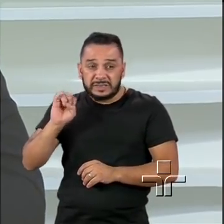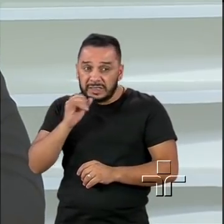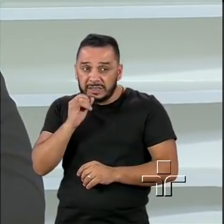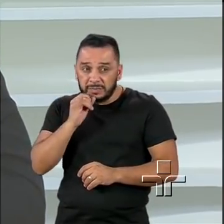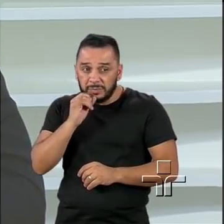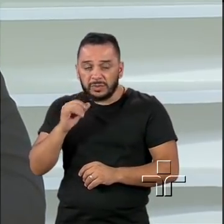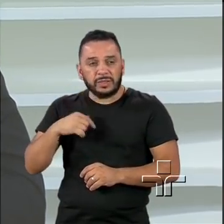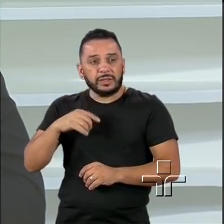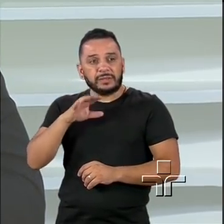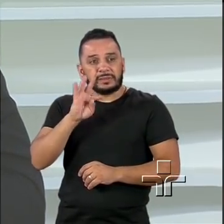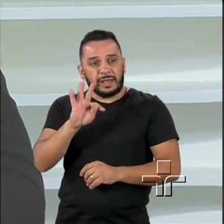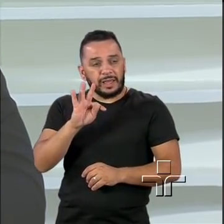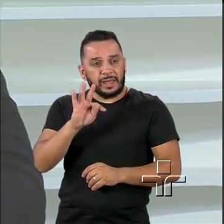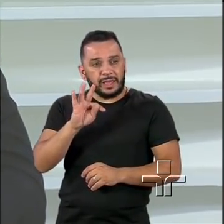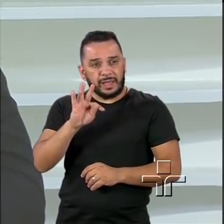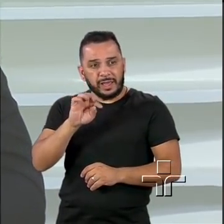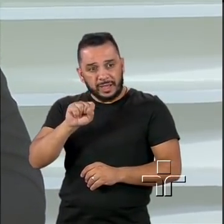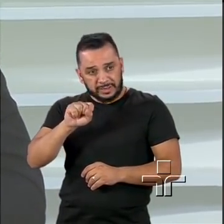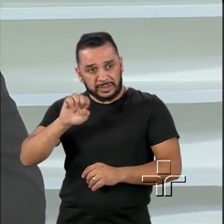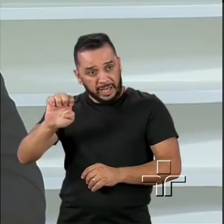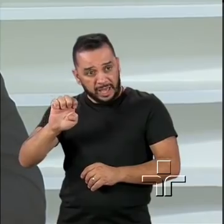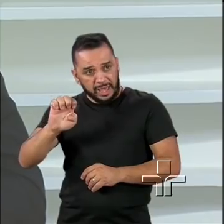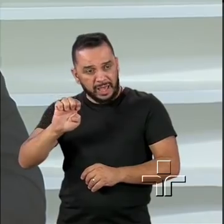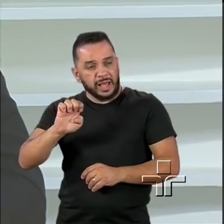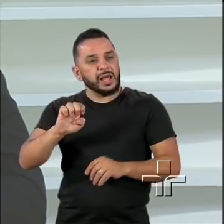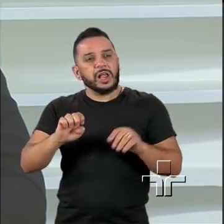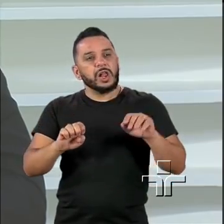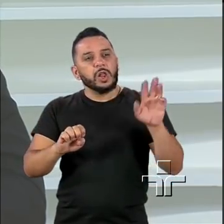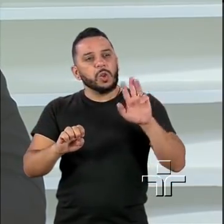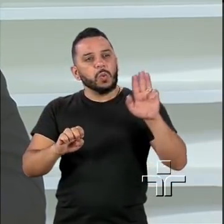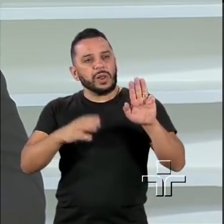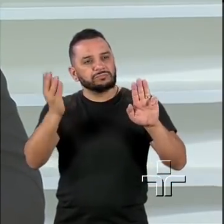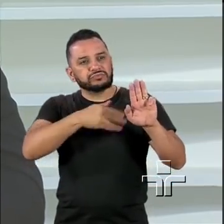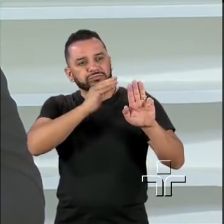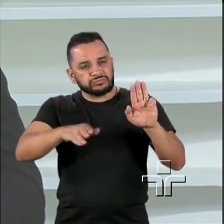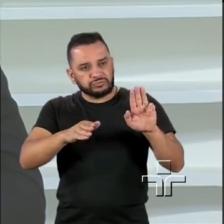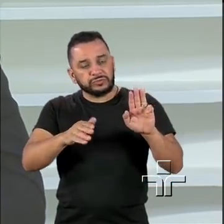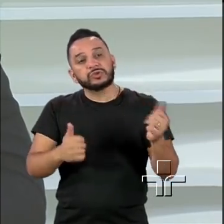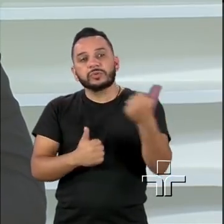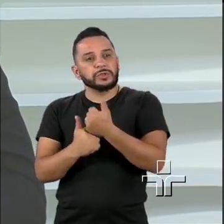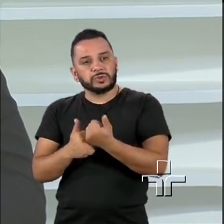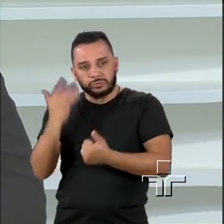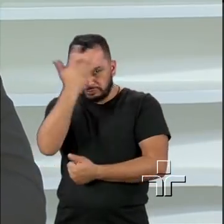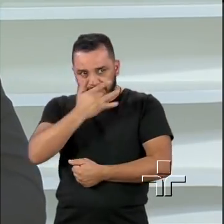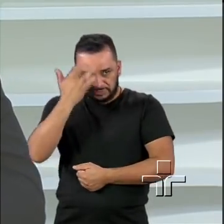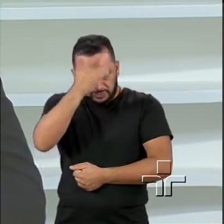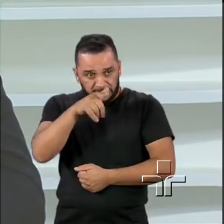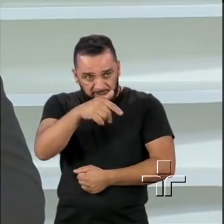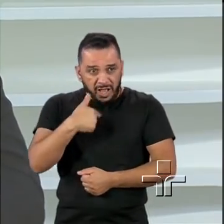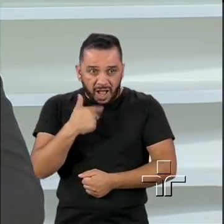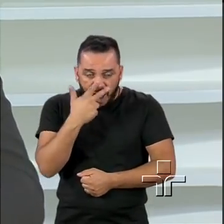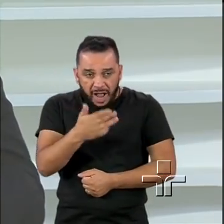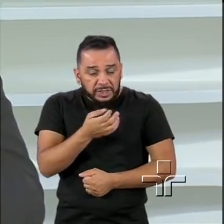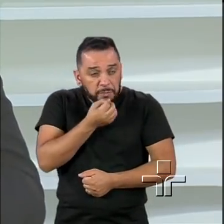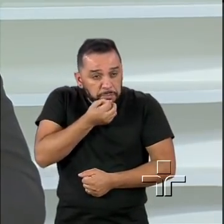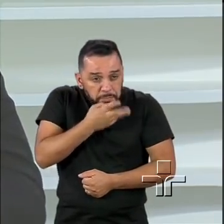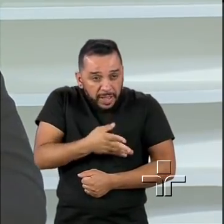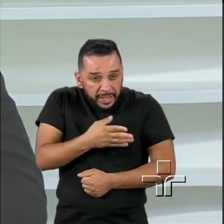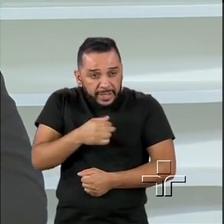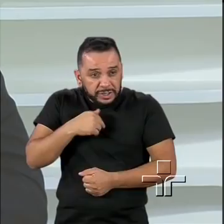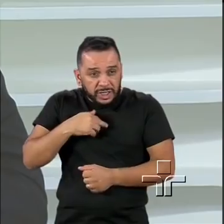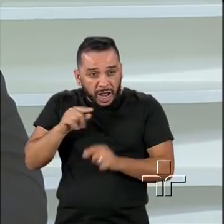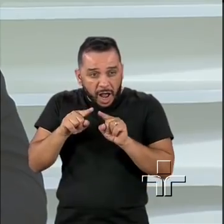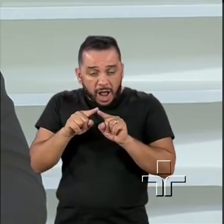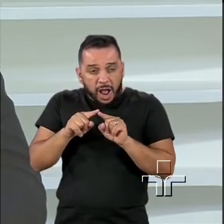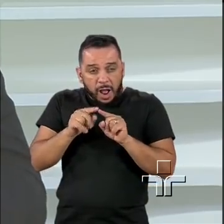TSE decida não viabilizar a candidatura do ex-presidente Lula. Ele está hoje bem posicionado, é o nome mais bem